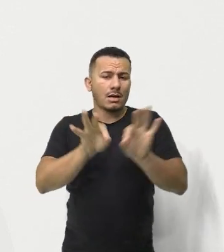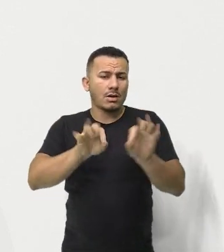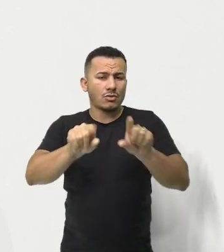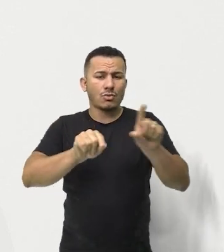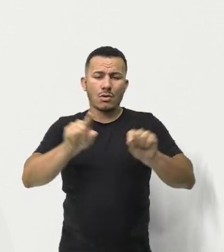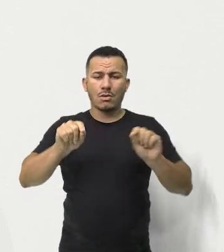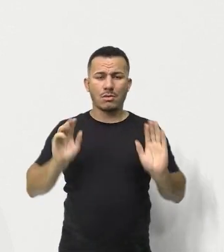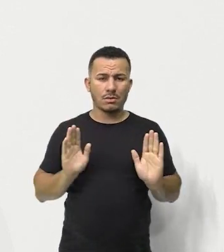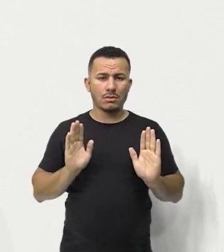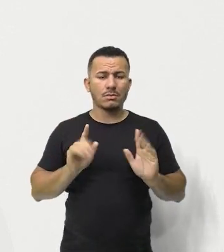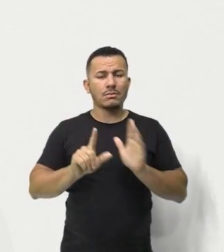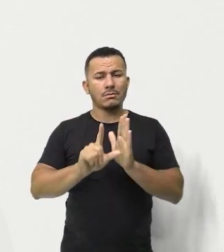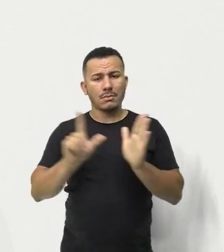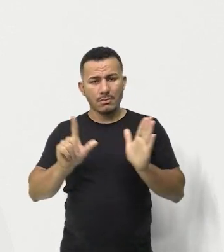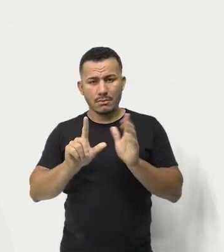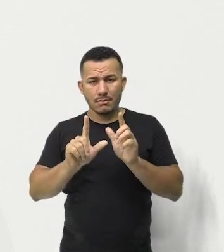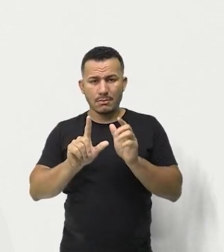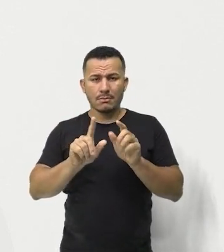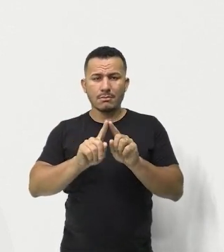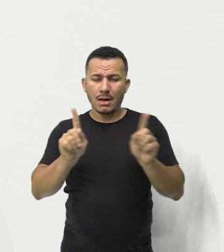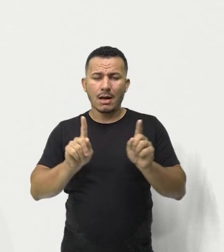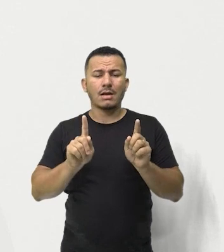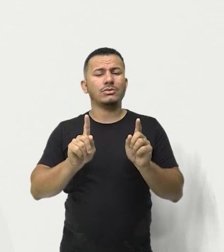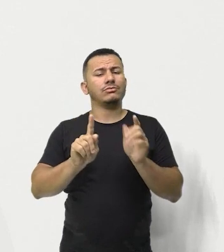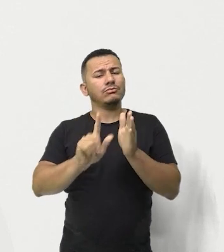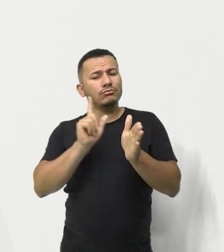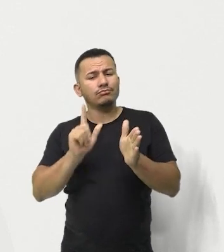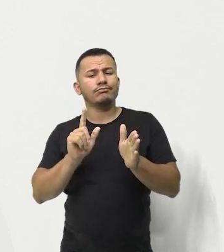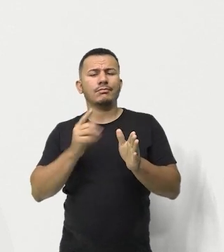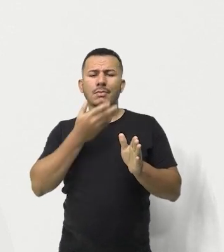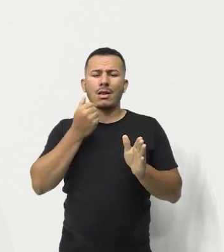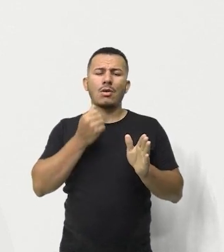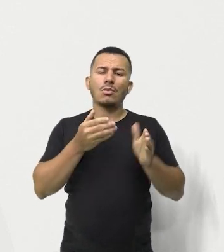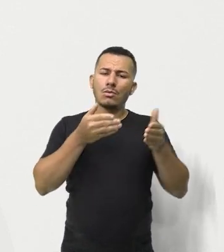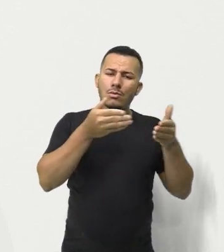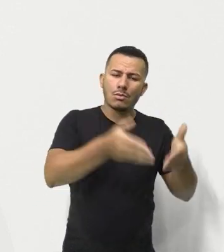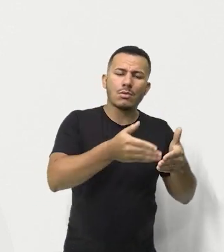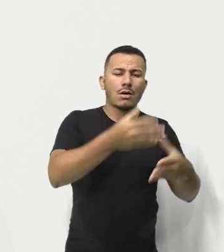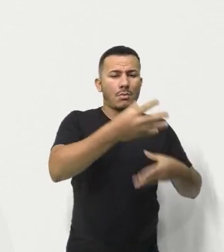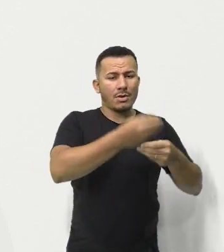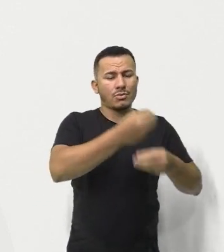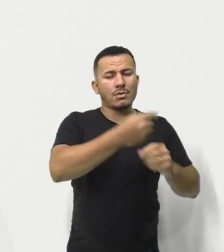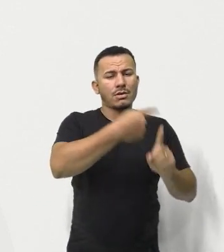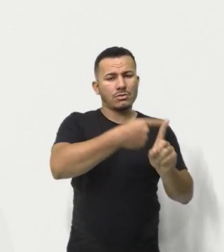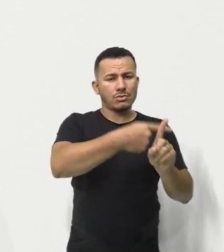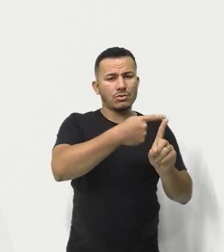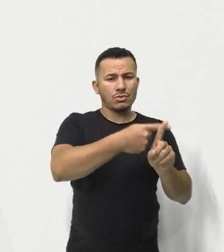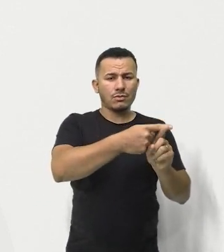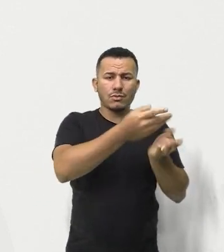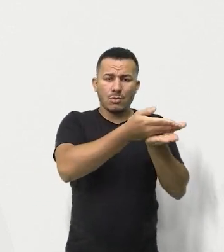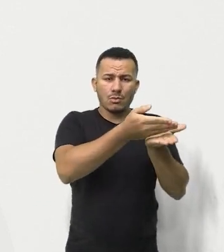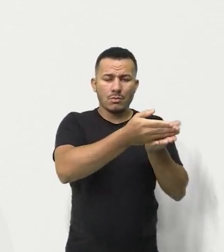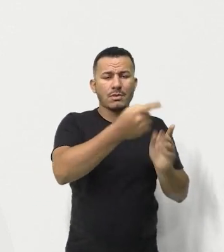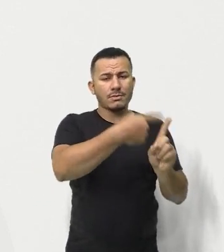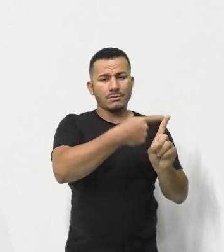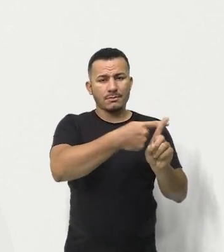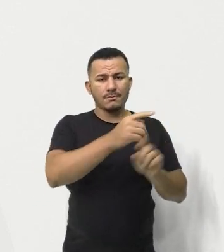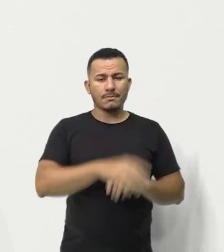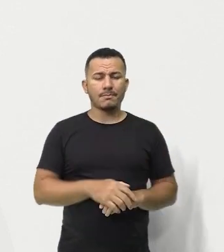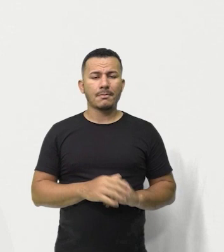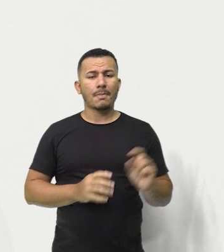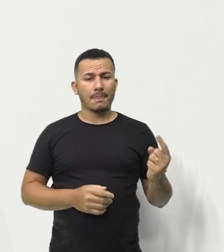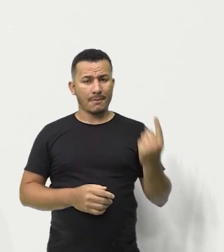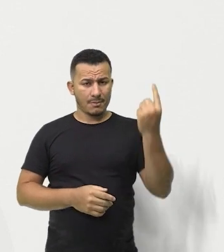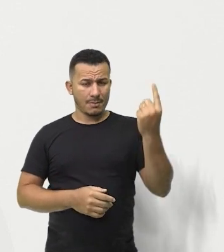número e letra. Então, escolhe para arrumar a casa, né? Mas vamos pelos princípios aditivos, para entender bem essa